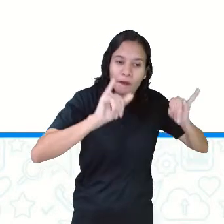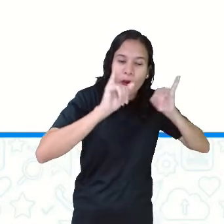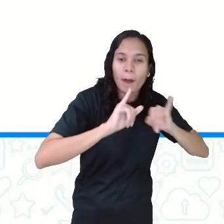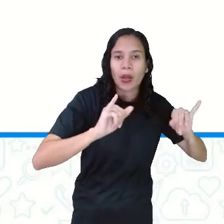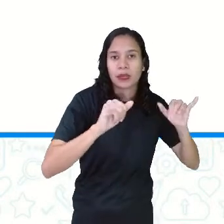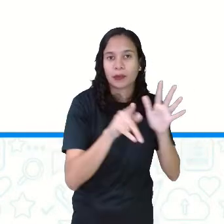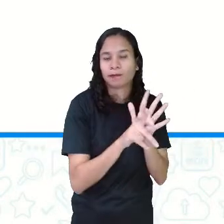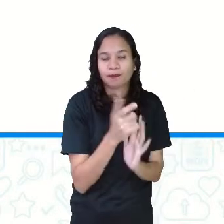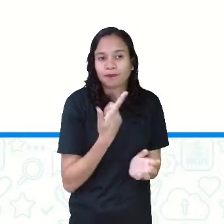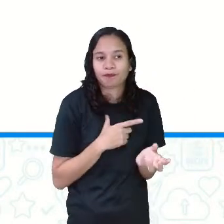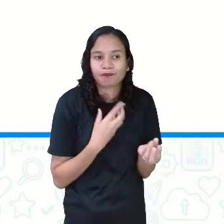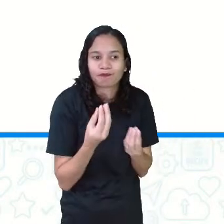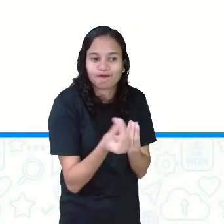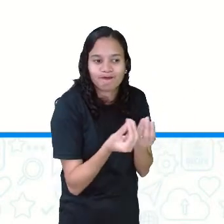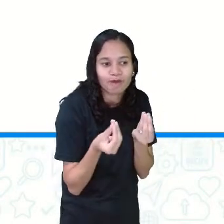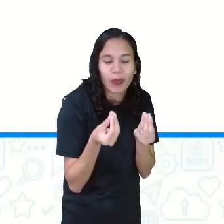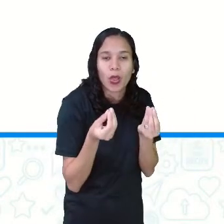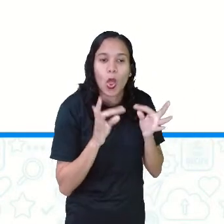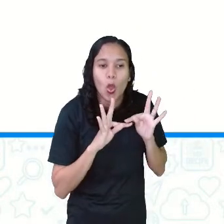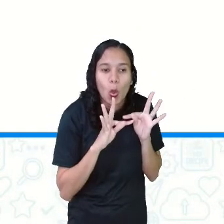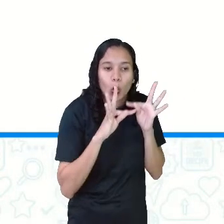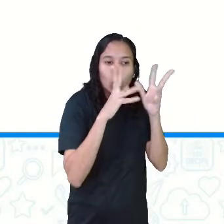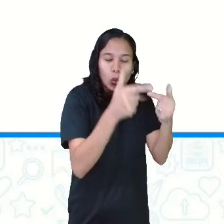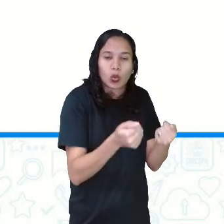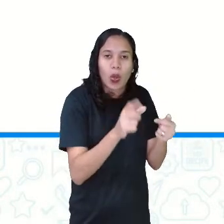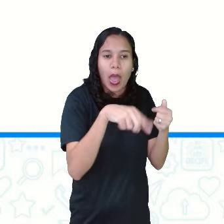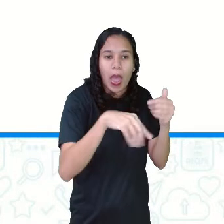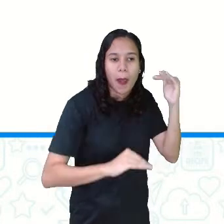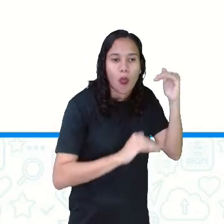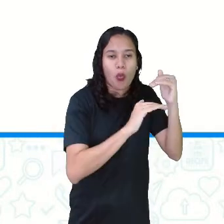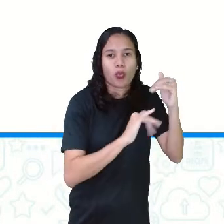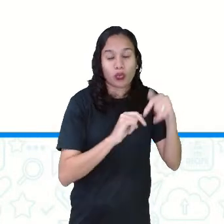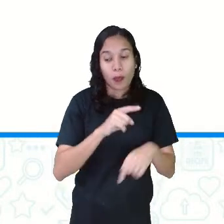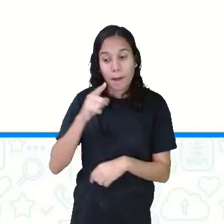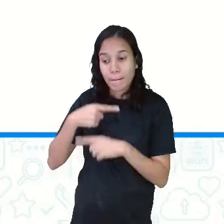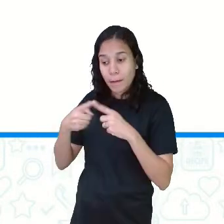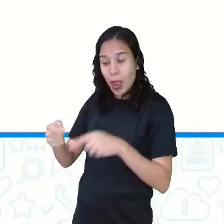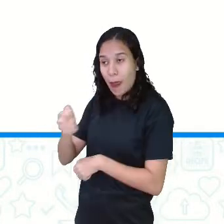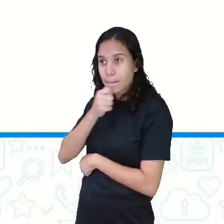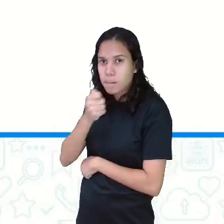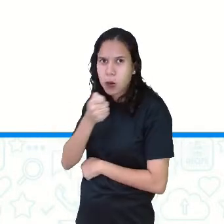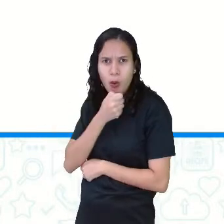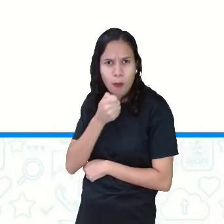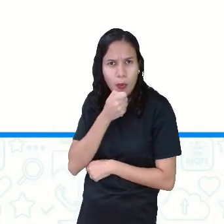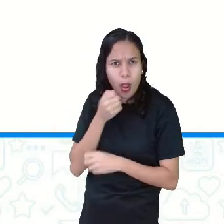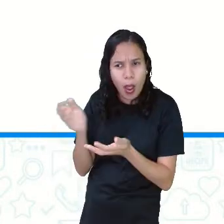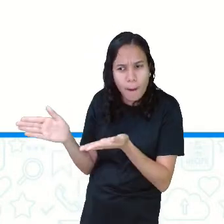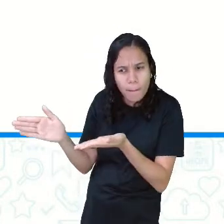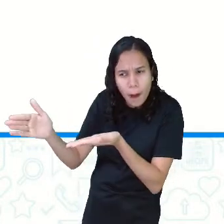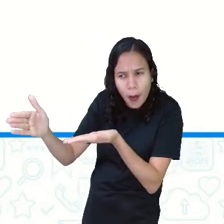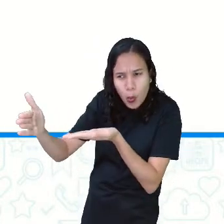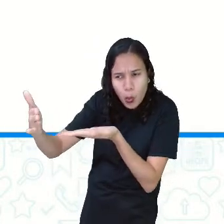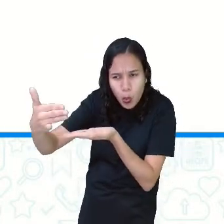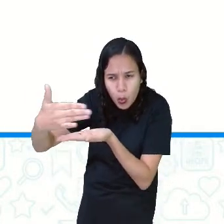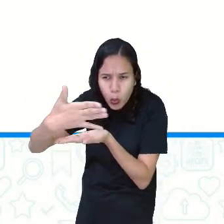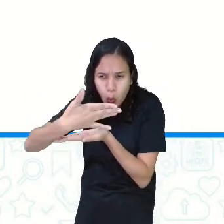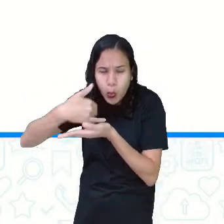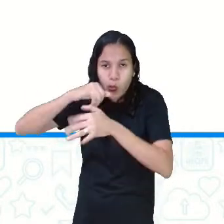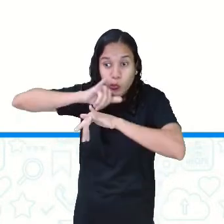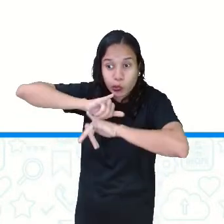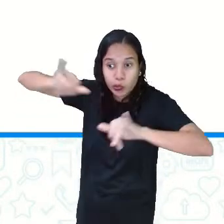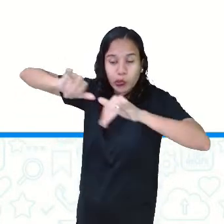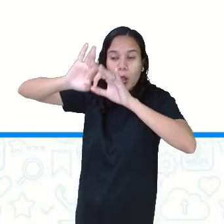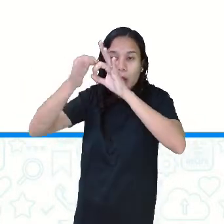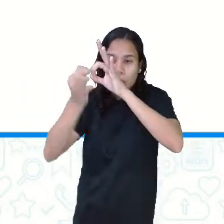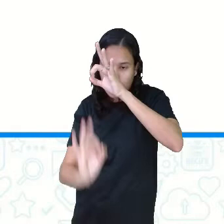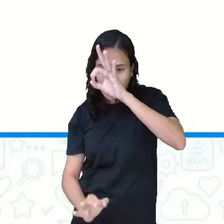informações elas não são suficientes. Já a reportagem, ela vai em busca de mais informações, vai ter